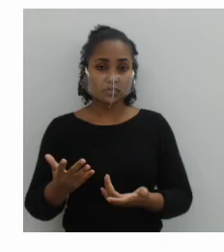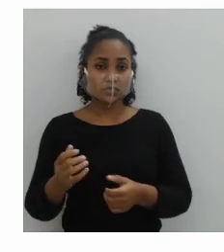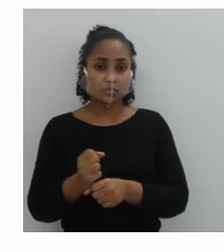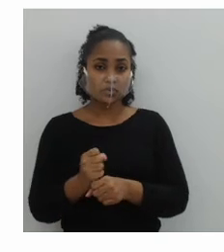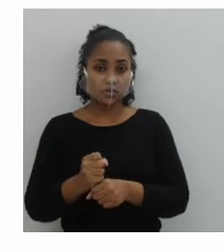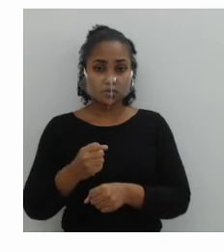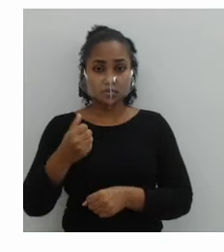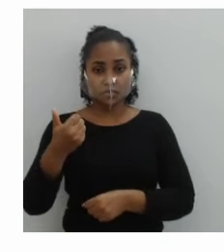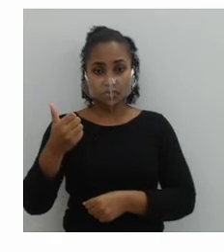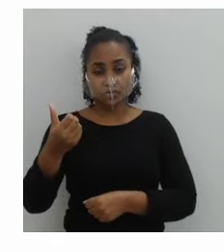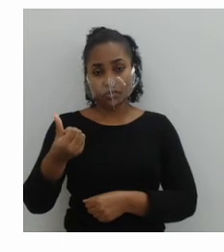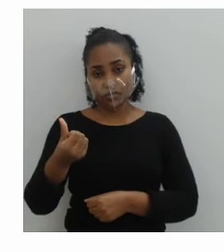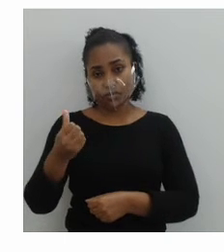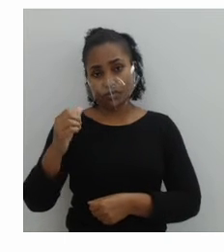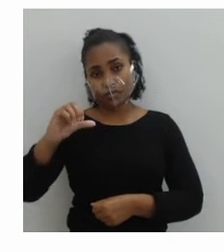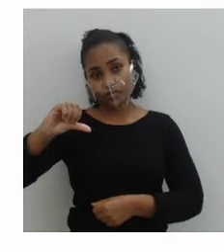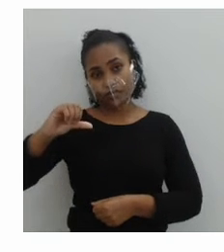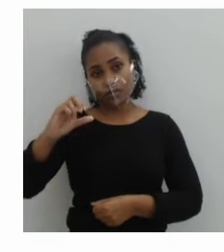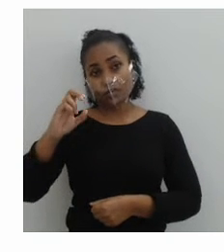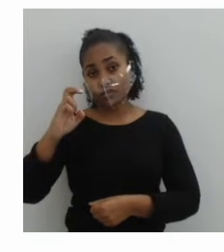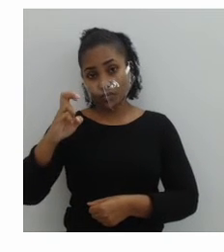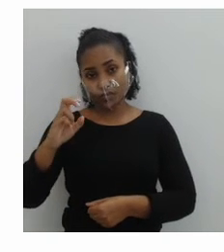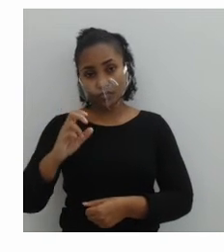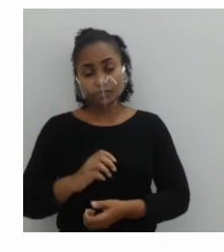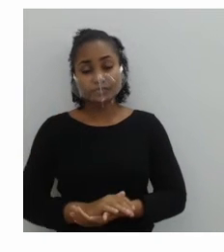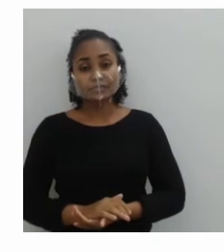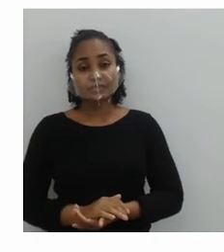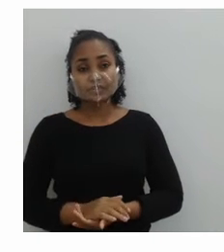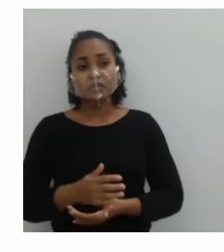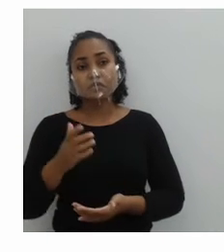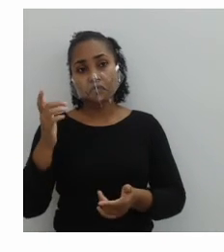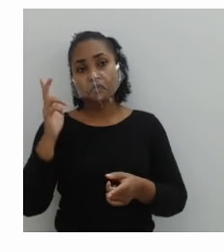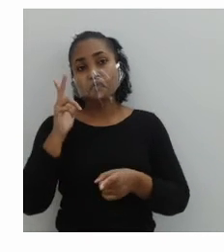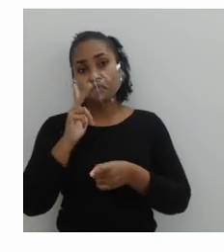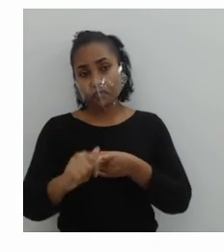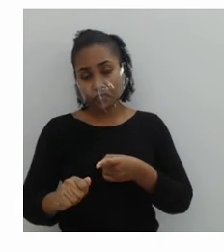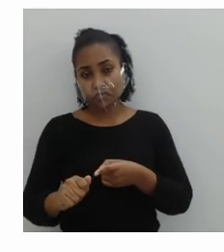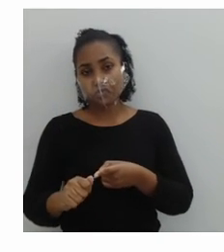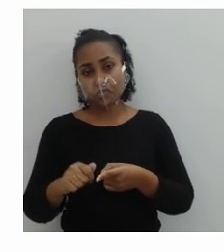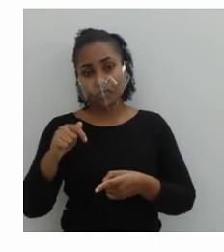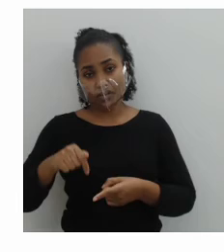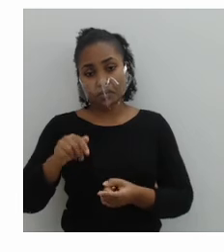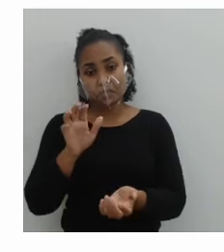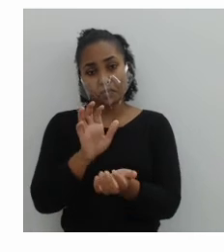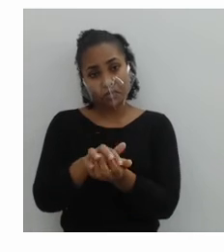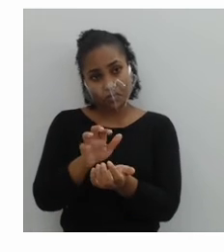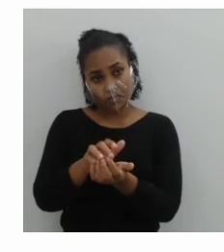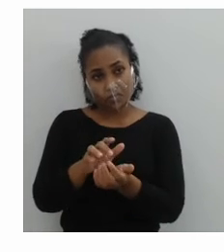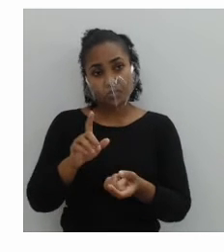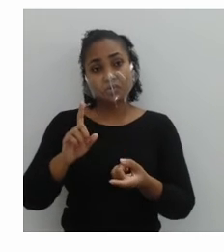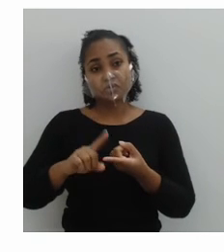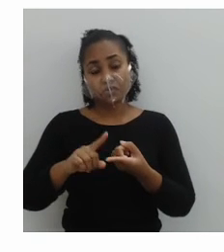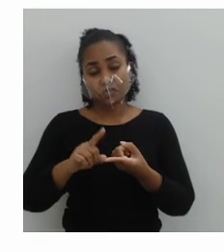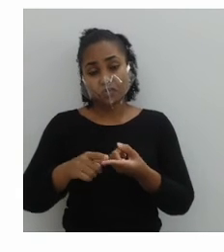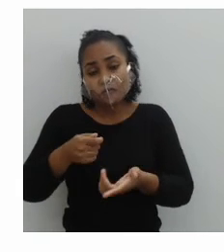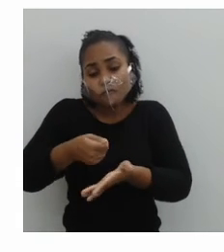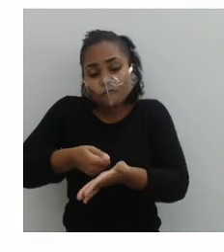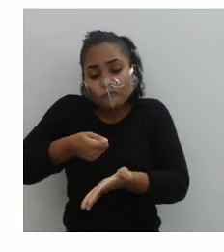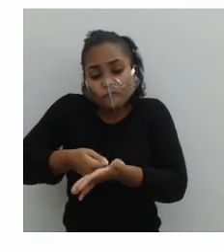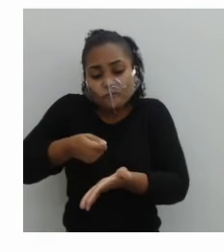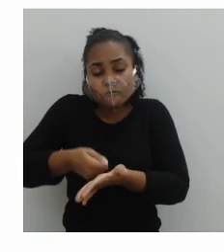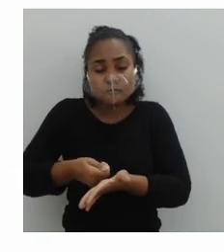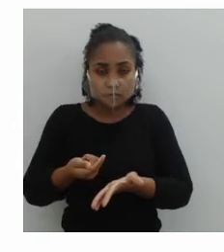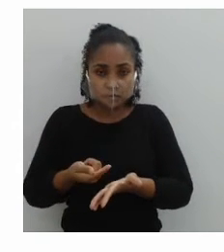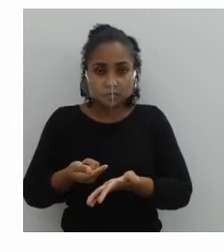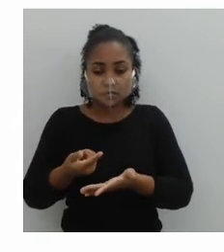1654. Os luzes brasileiros venceram os holandeses na Campina da Tarbora, em Pernambuco. forçando assim os holandeses a